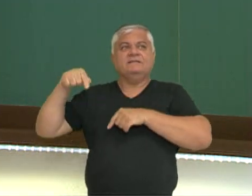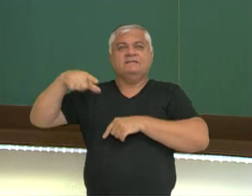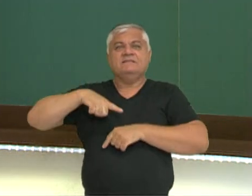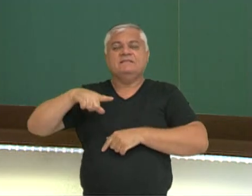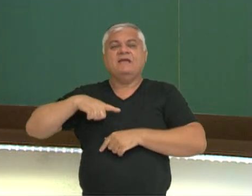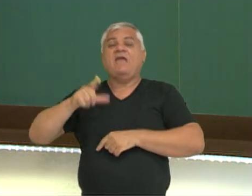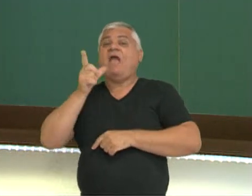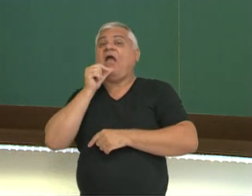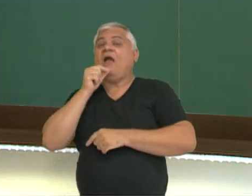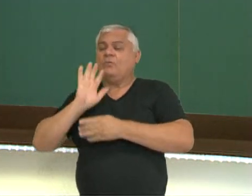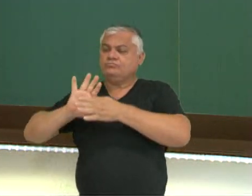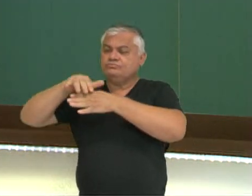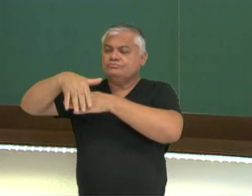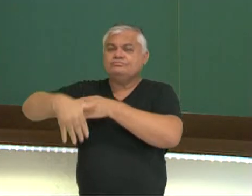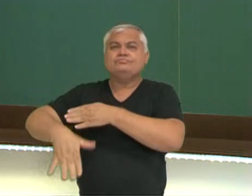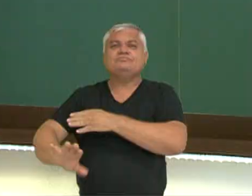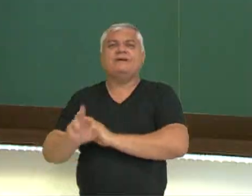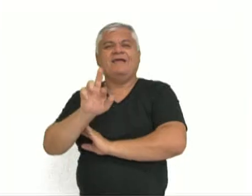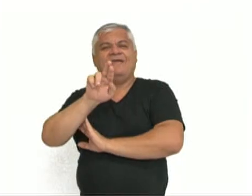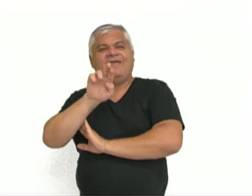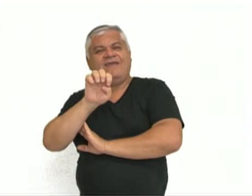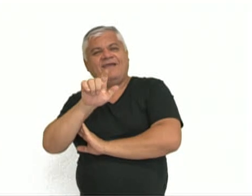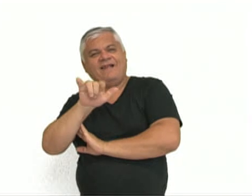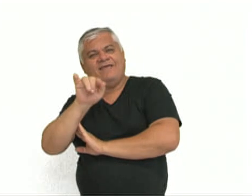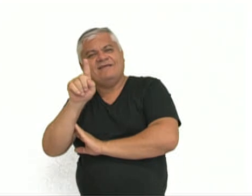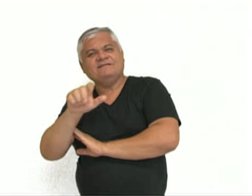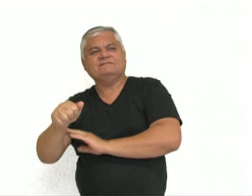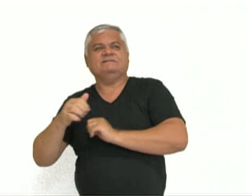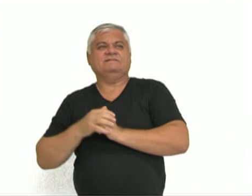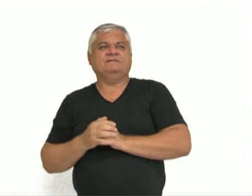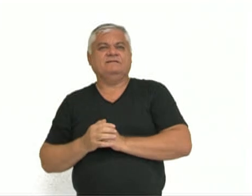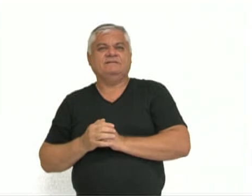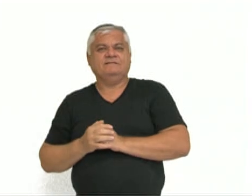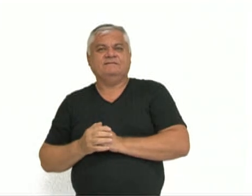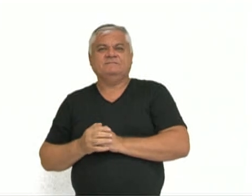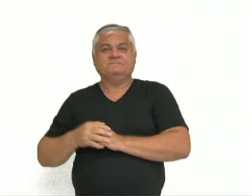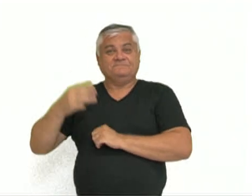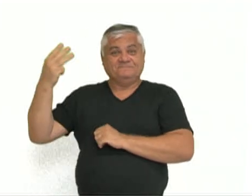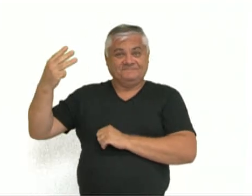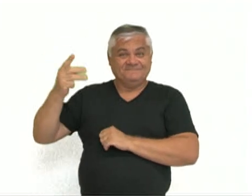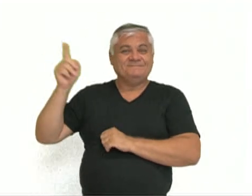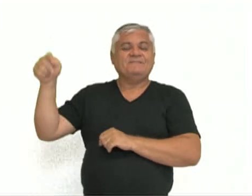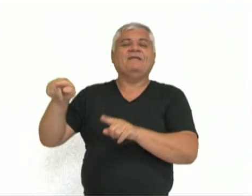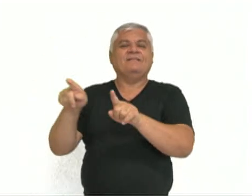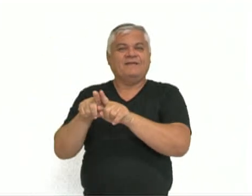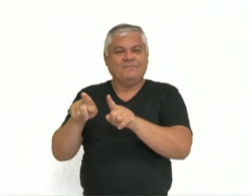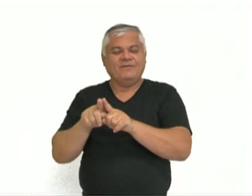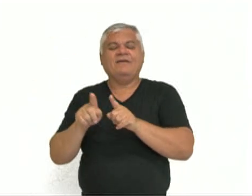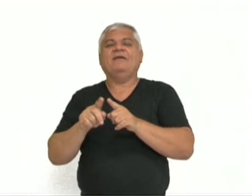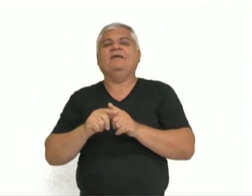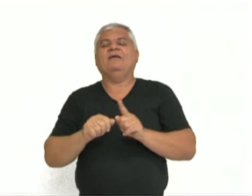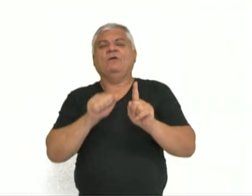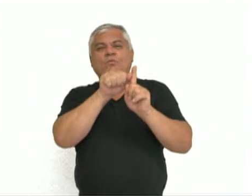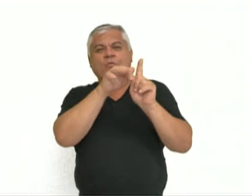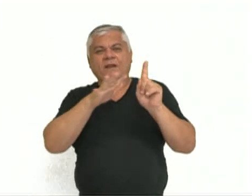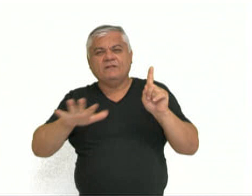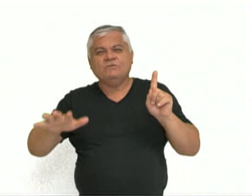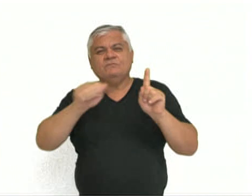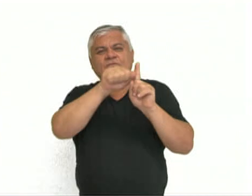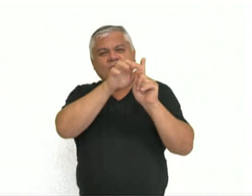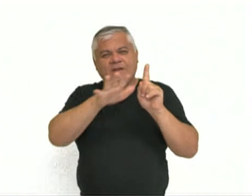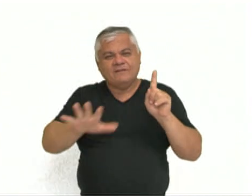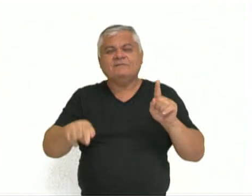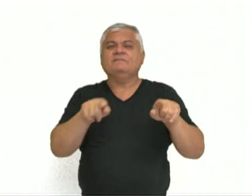de Realeza. Olha o outro lá, ó, área de manancial, abastecimento de Guaratuba. Olha o pessoal lá do